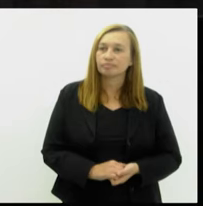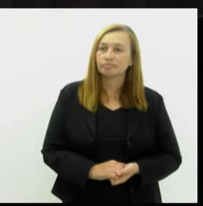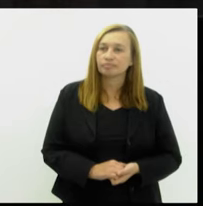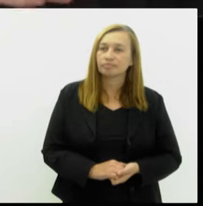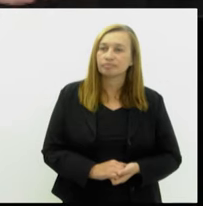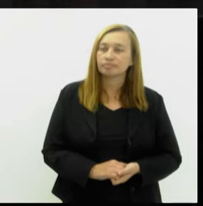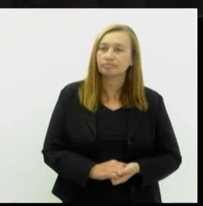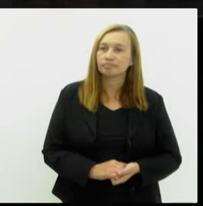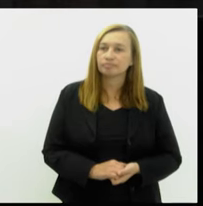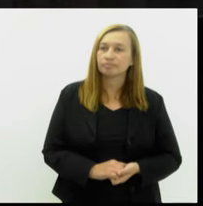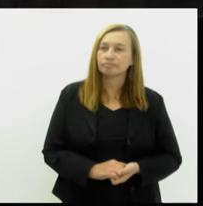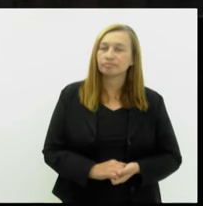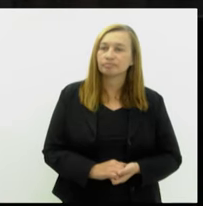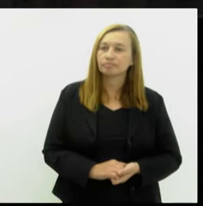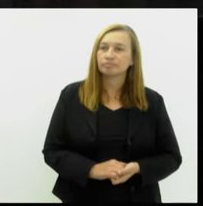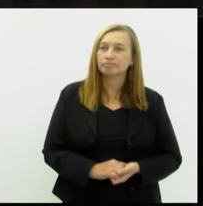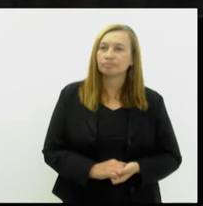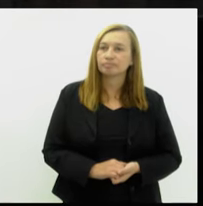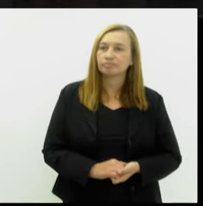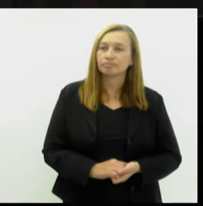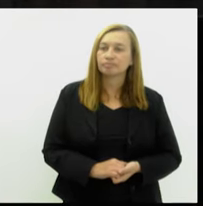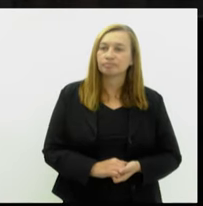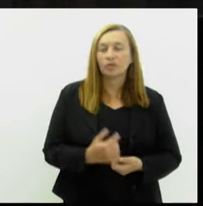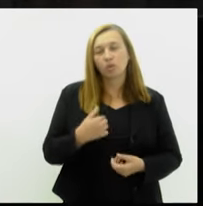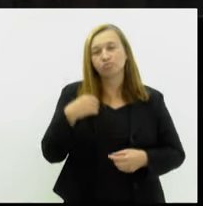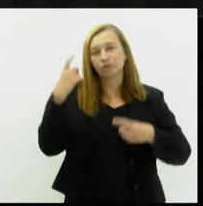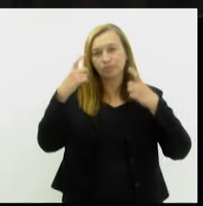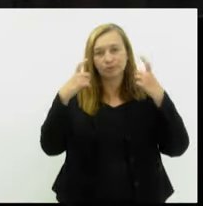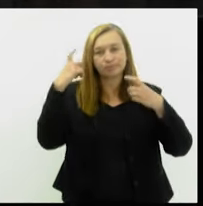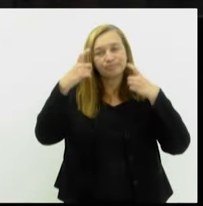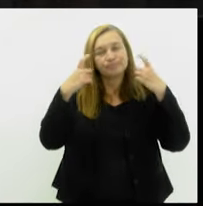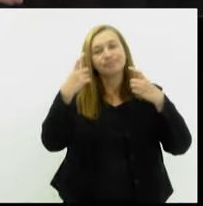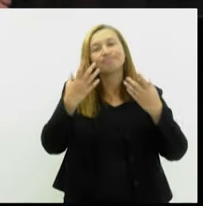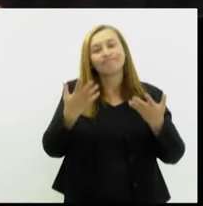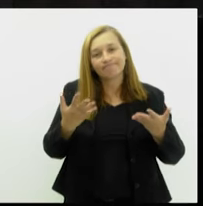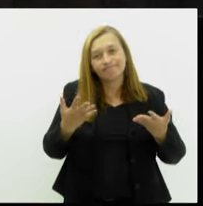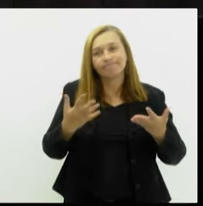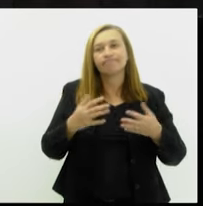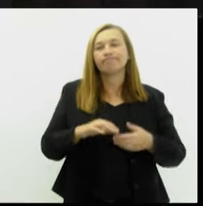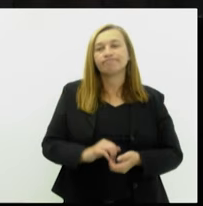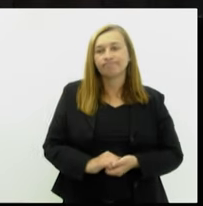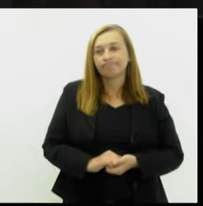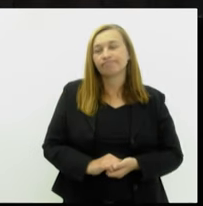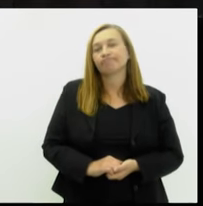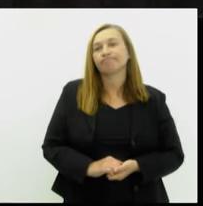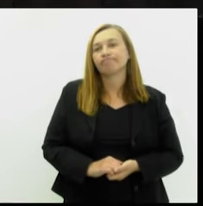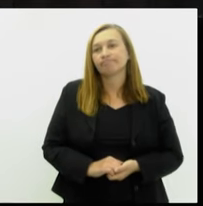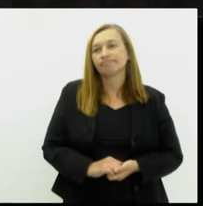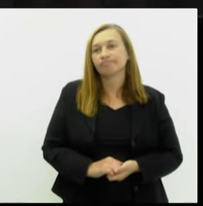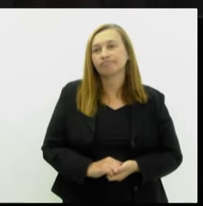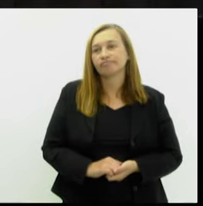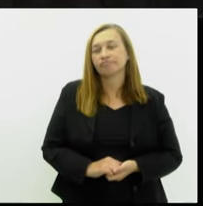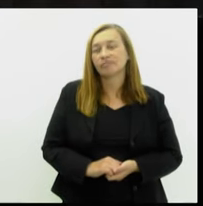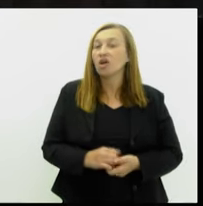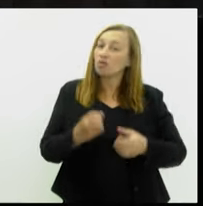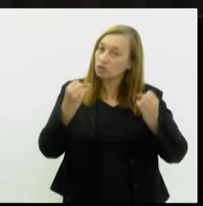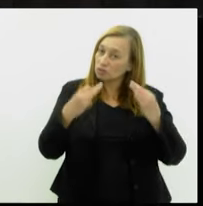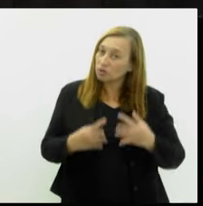de uma forma, preocupado e, de outra forma, até muito agradecido, e vou dizer por quê.